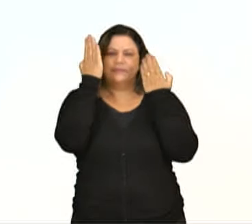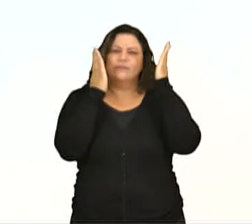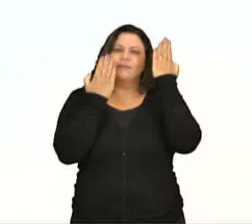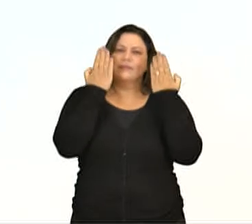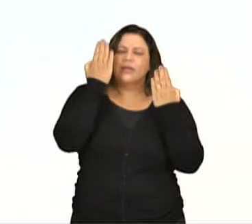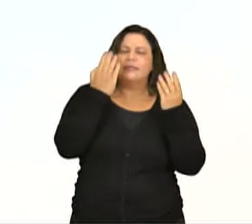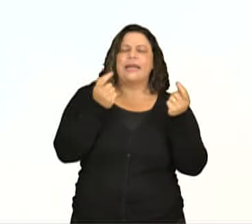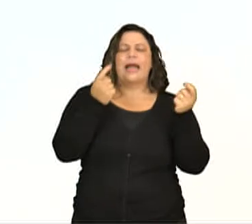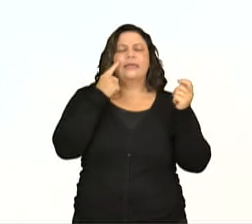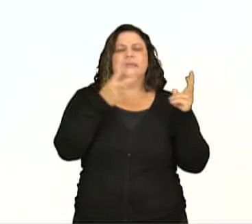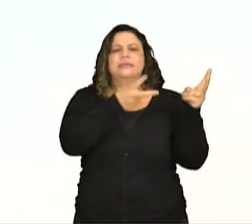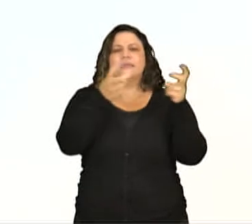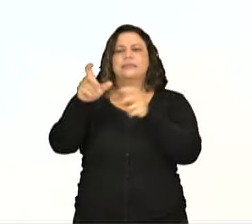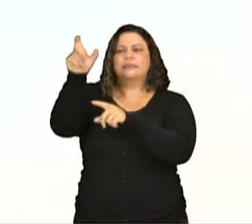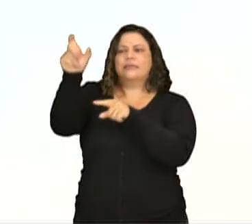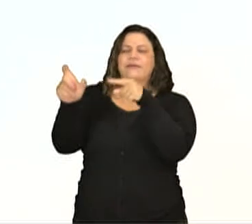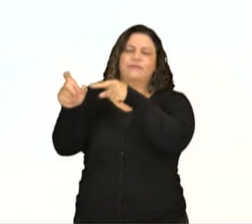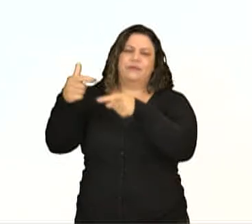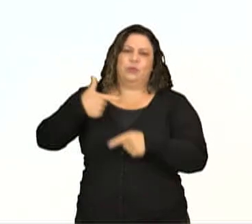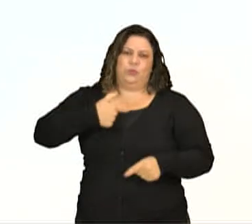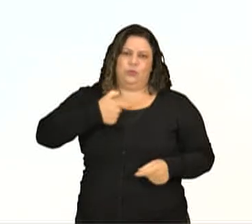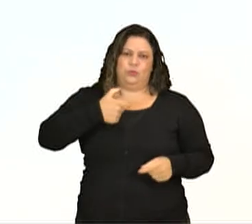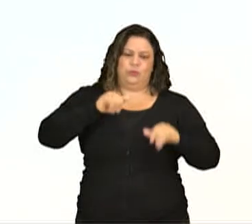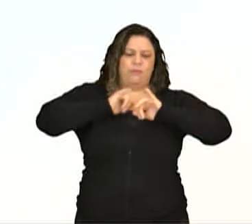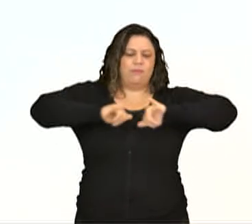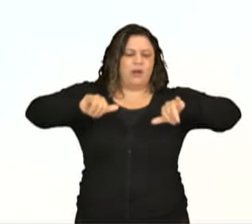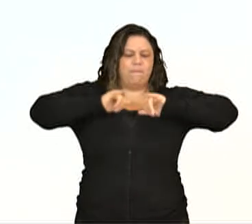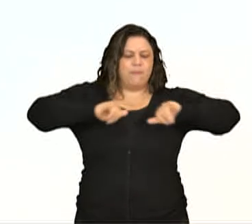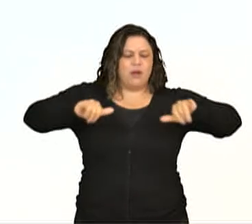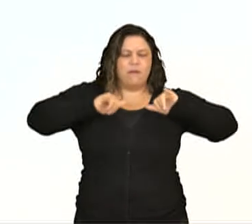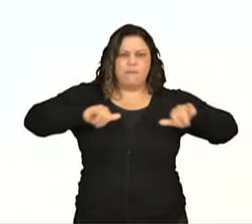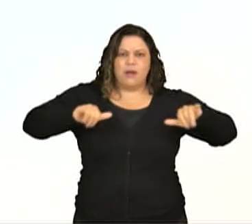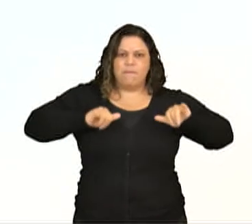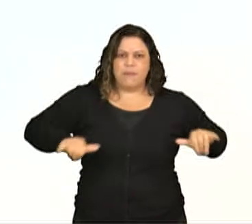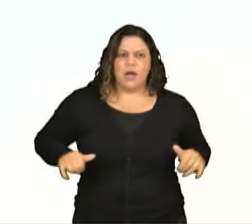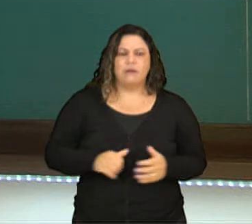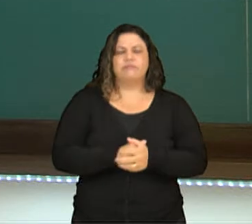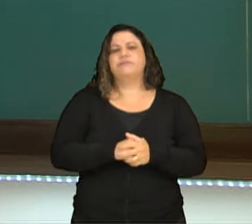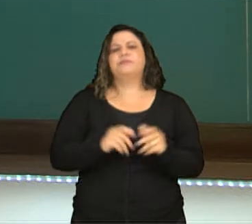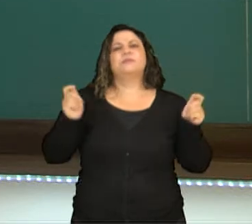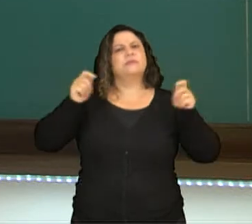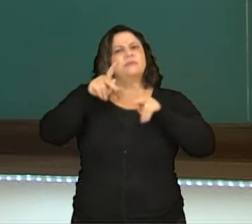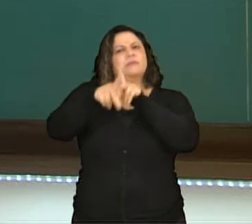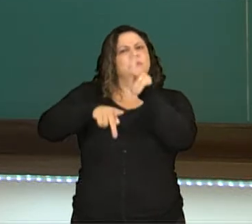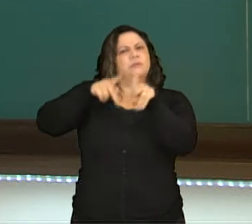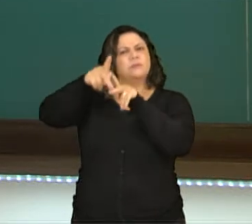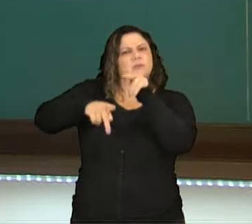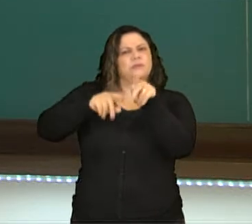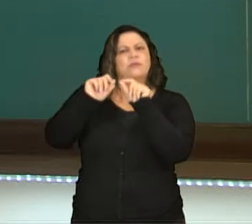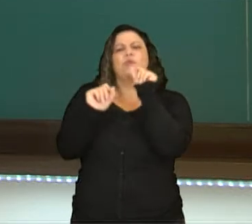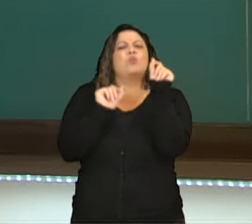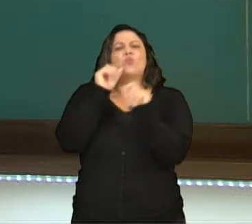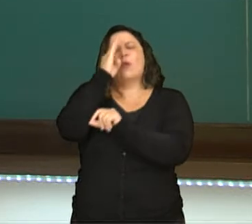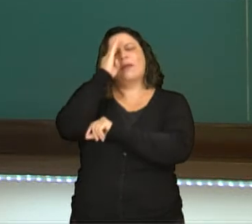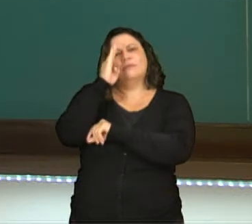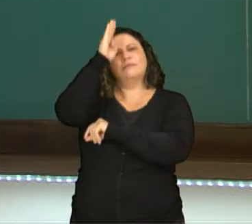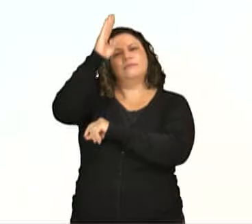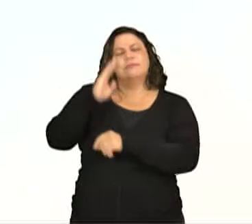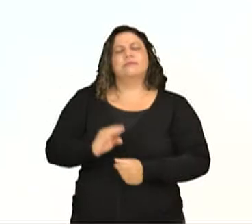e da propaganda. A imagem de Getúlio Vargas junto à população devia-se a quais fatores